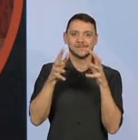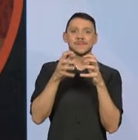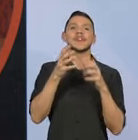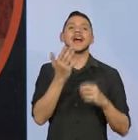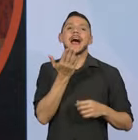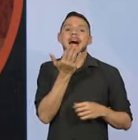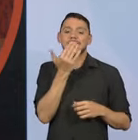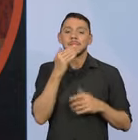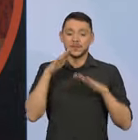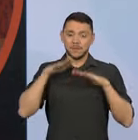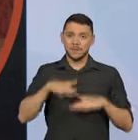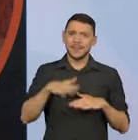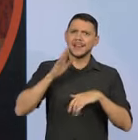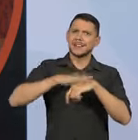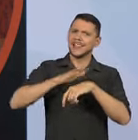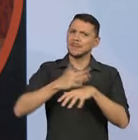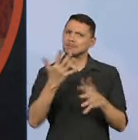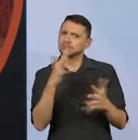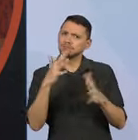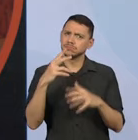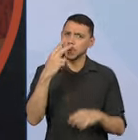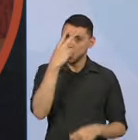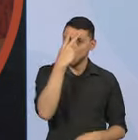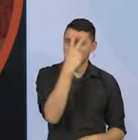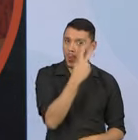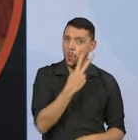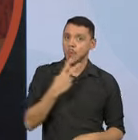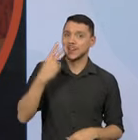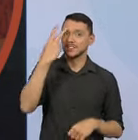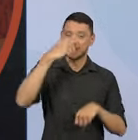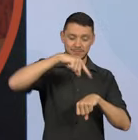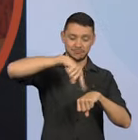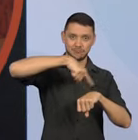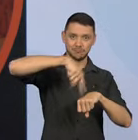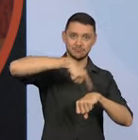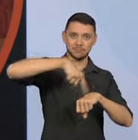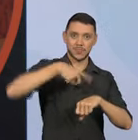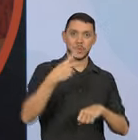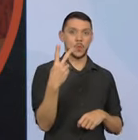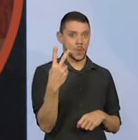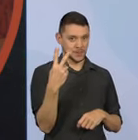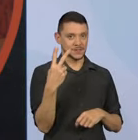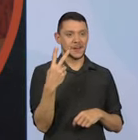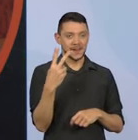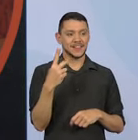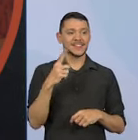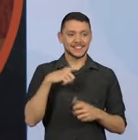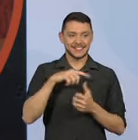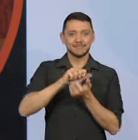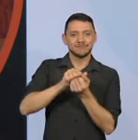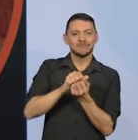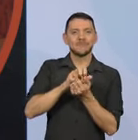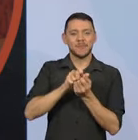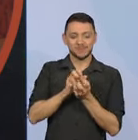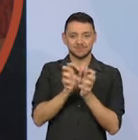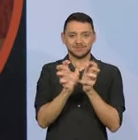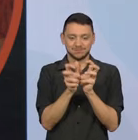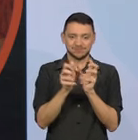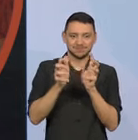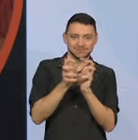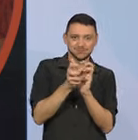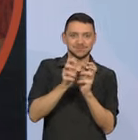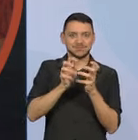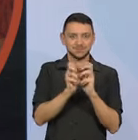cerca de 2 horas, tá bom? Em torno de 2 horas. Depois ele vai pro duodeno, que é a primeira parte do intestino delgado, tá